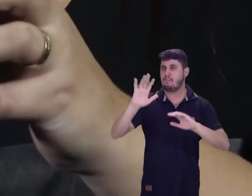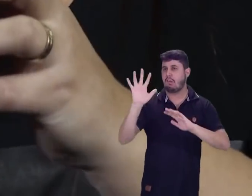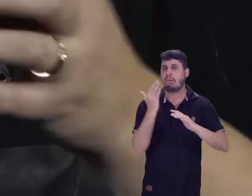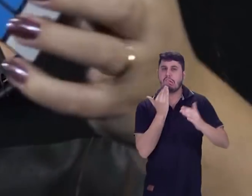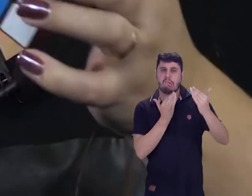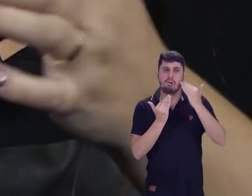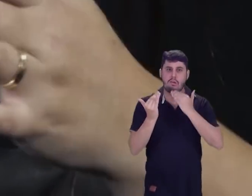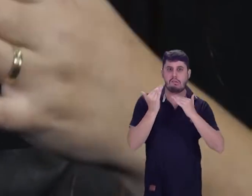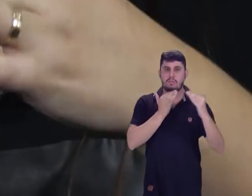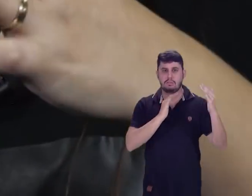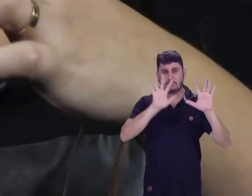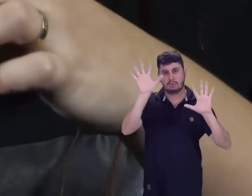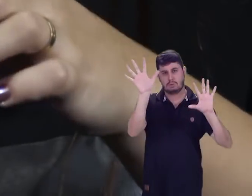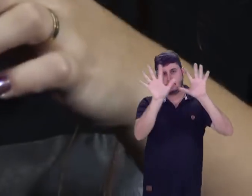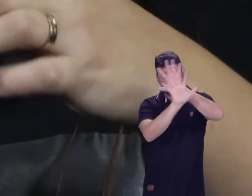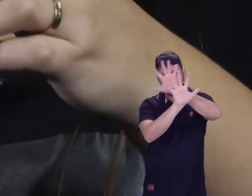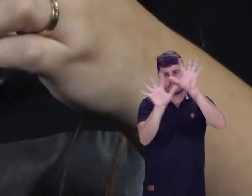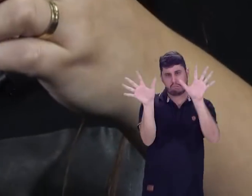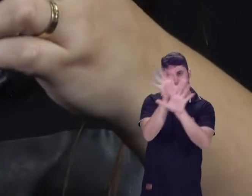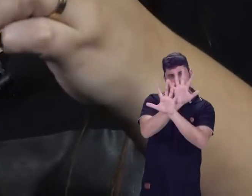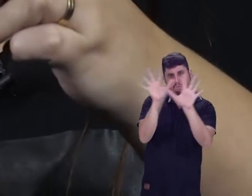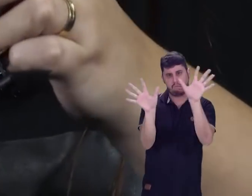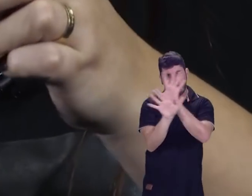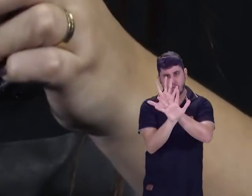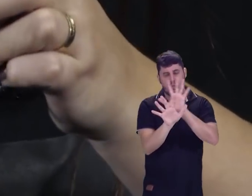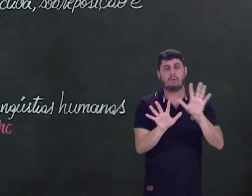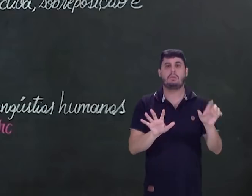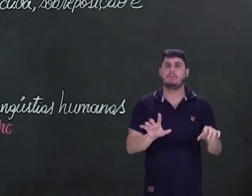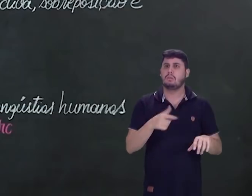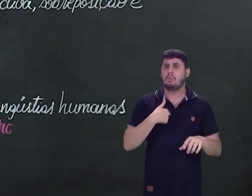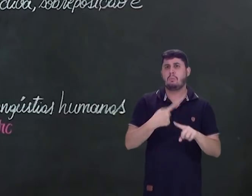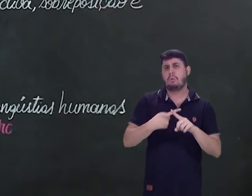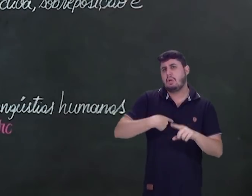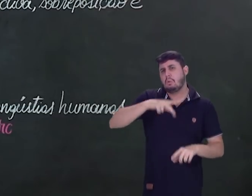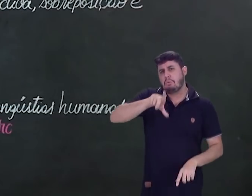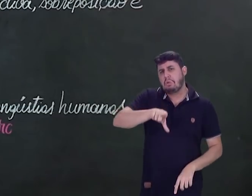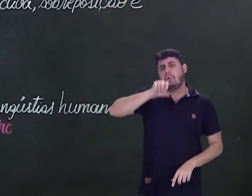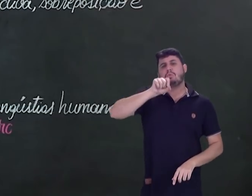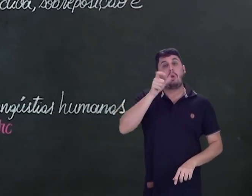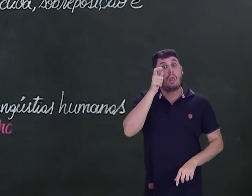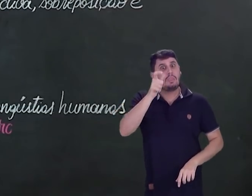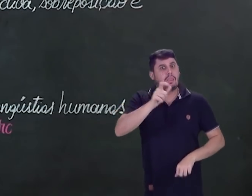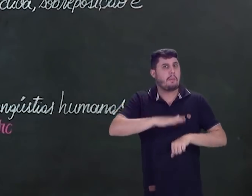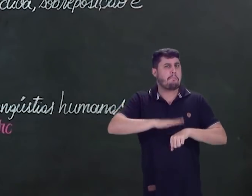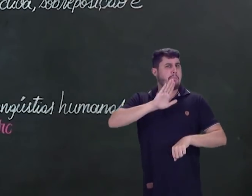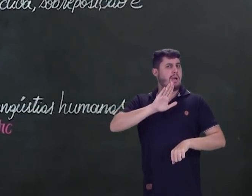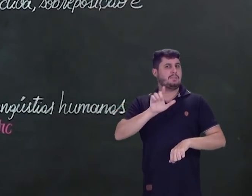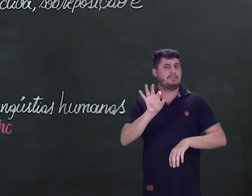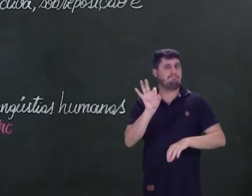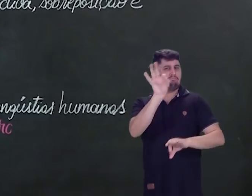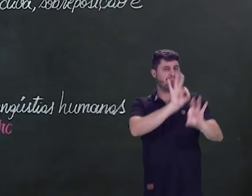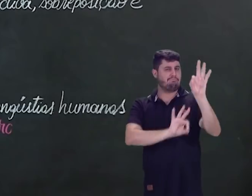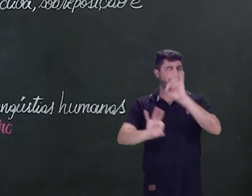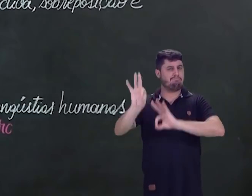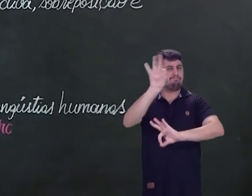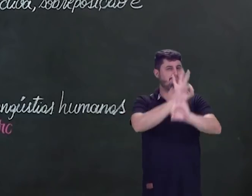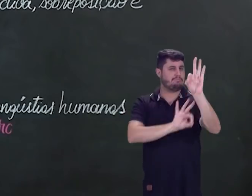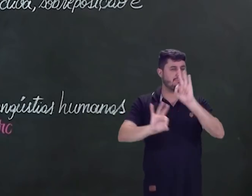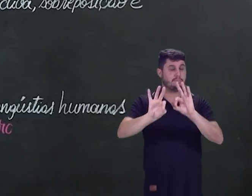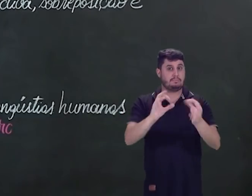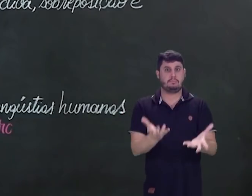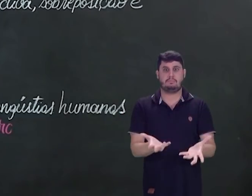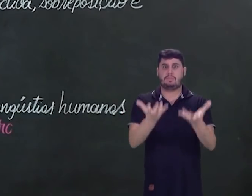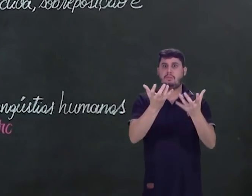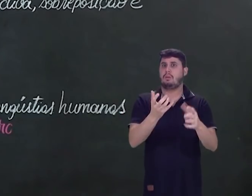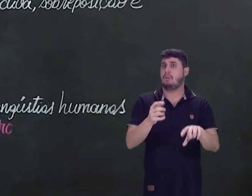planos, com as proporções, de acordo com o que eu acho mais interessante. De repente isso é mais interessante do que o tradicional,